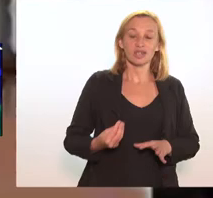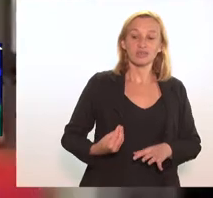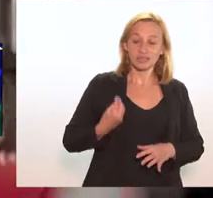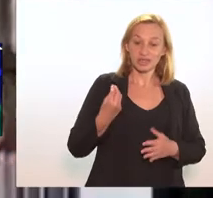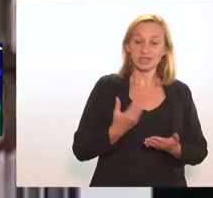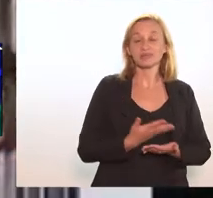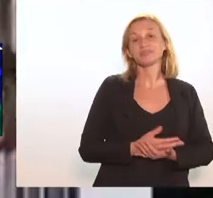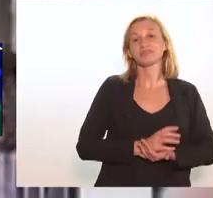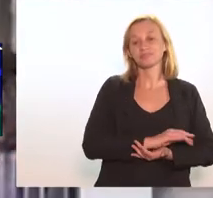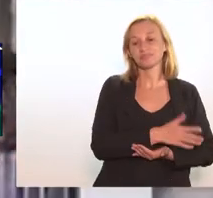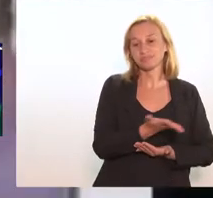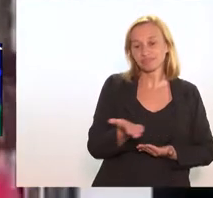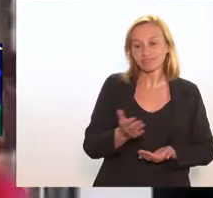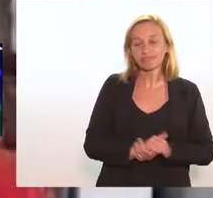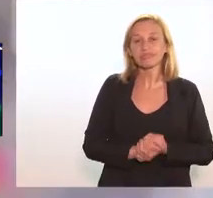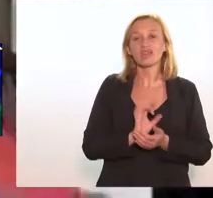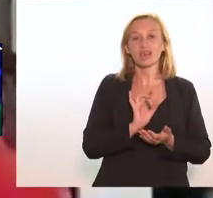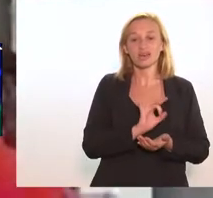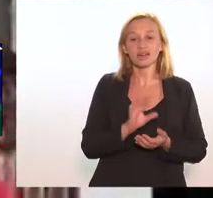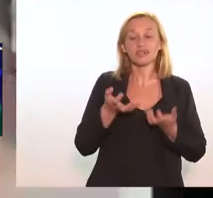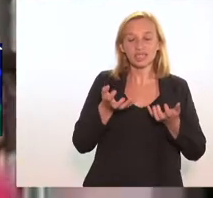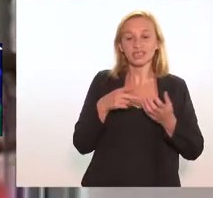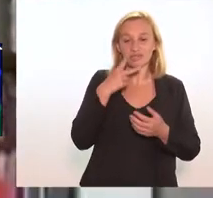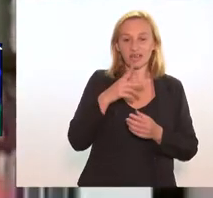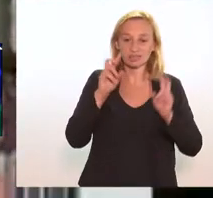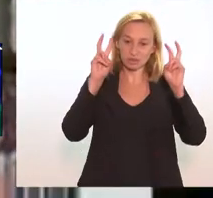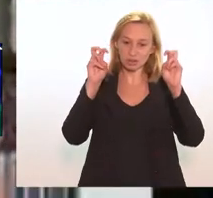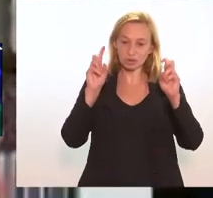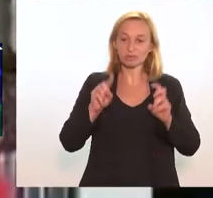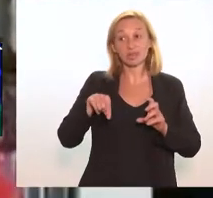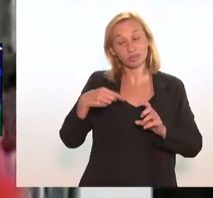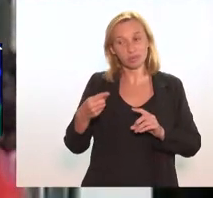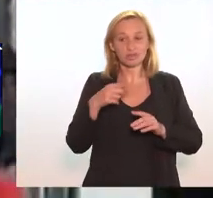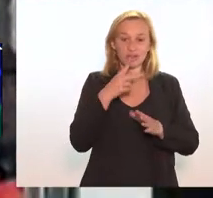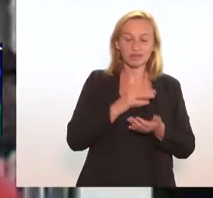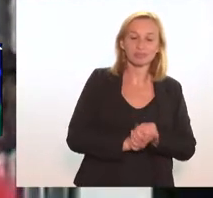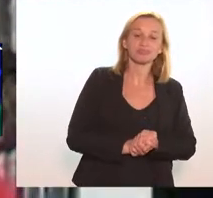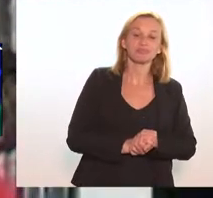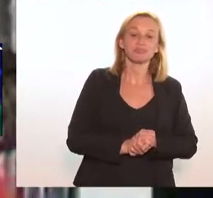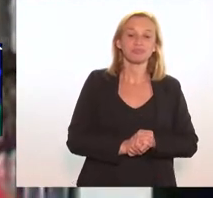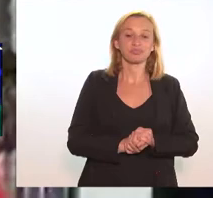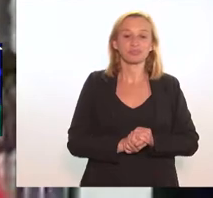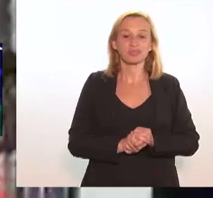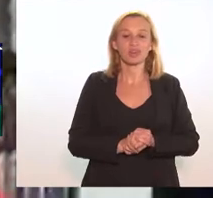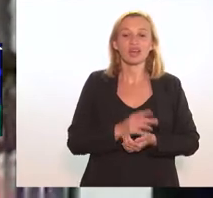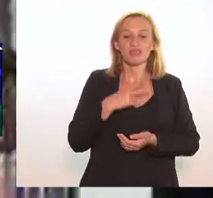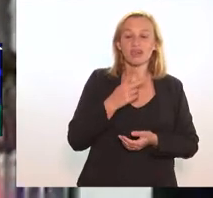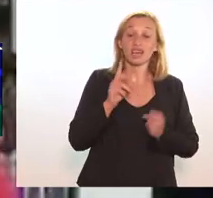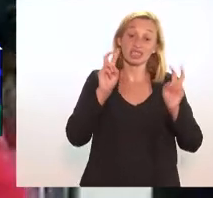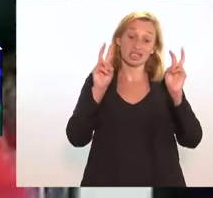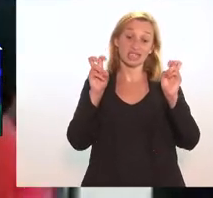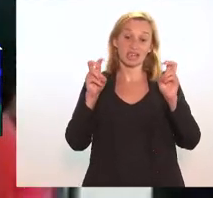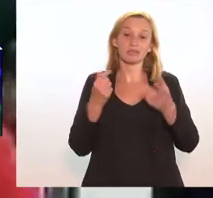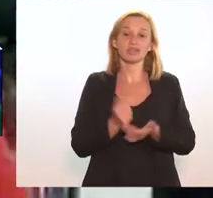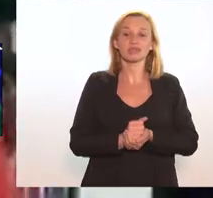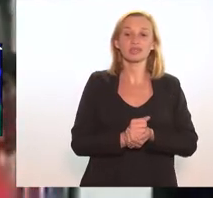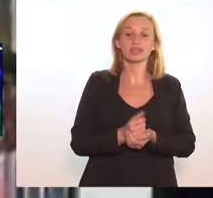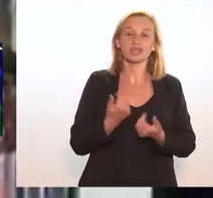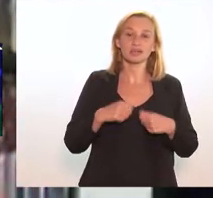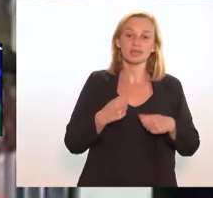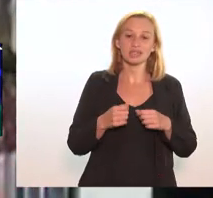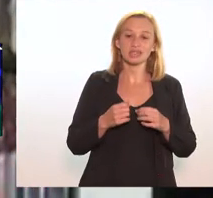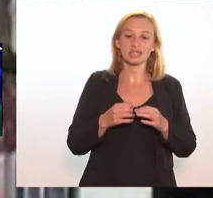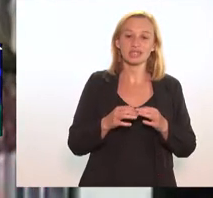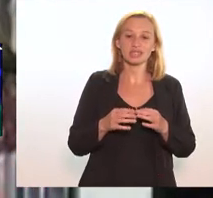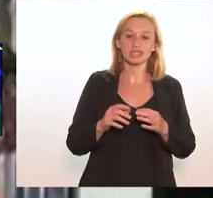Eu queria falar sobre isso, isso aí a gente tem que discorrer tempo, porque aí a gente, falar nisso aí, a gente tem que pegar a